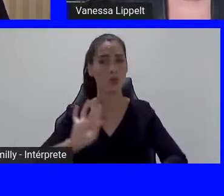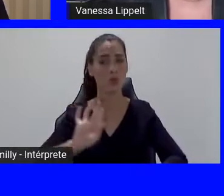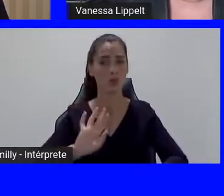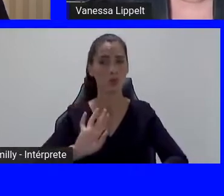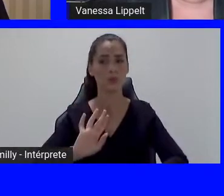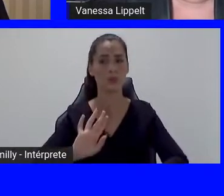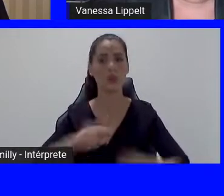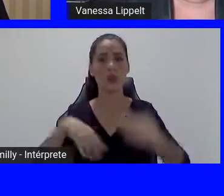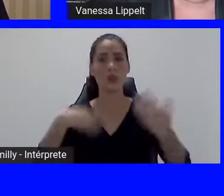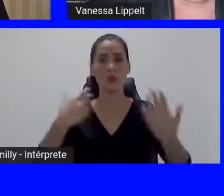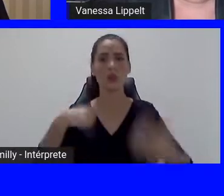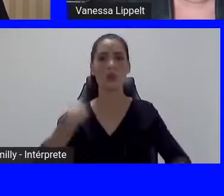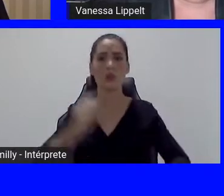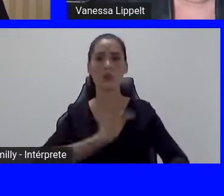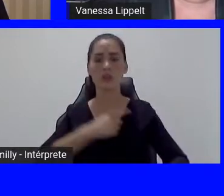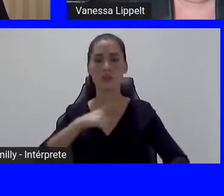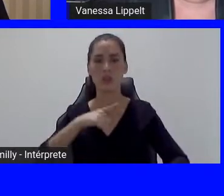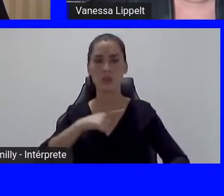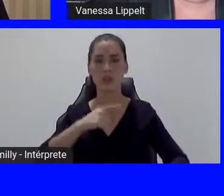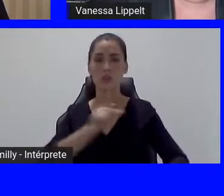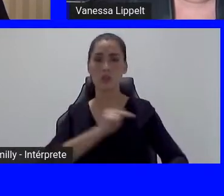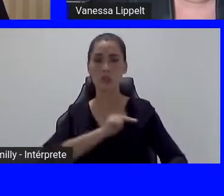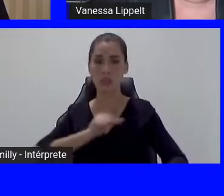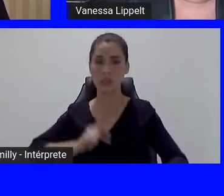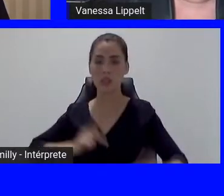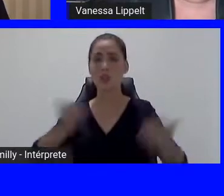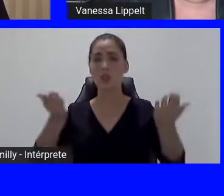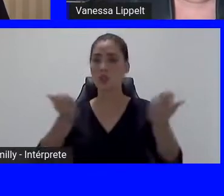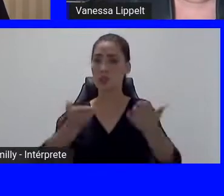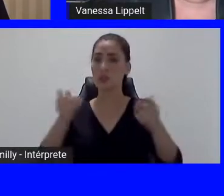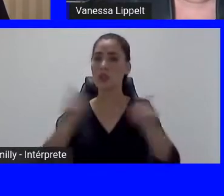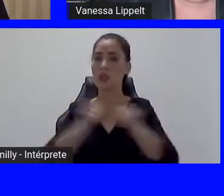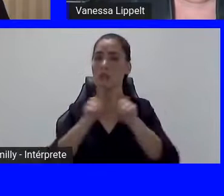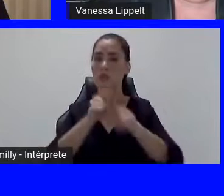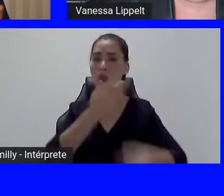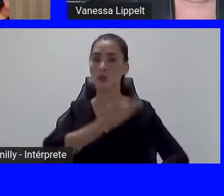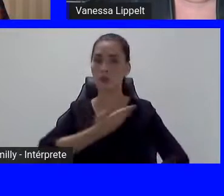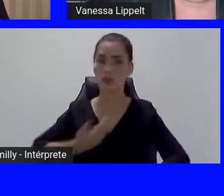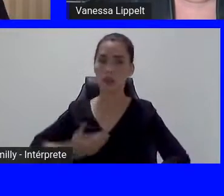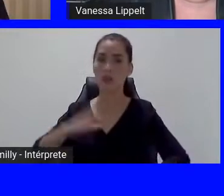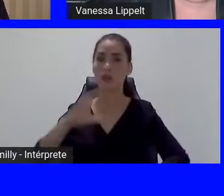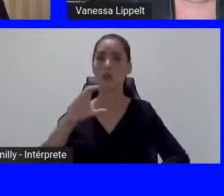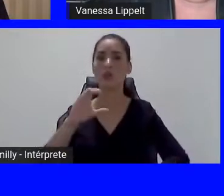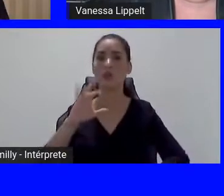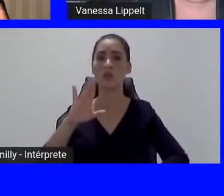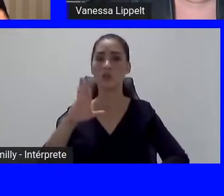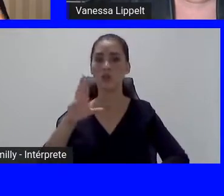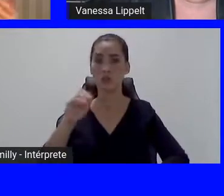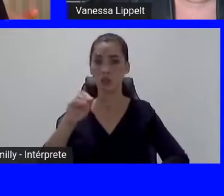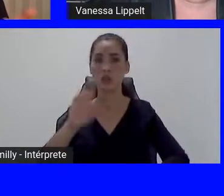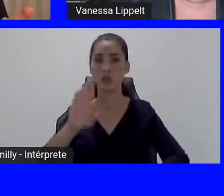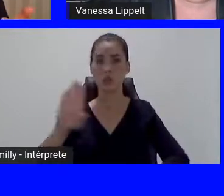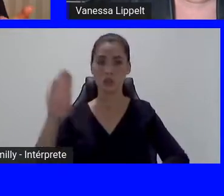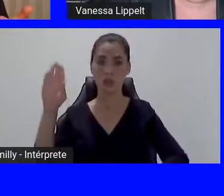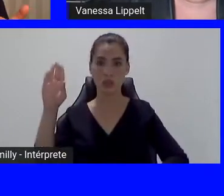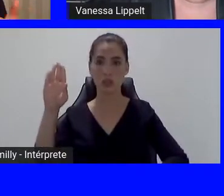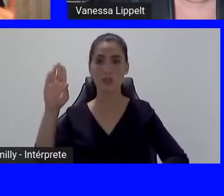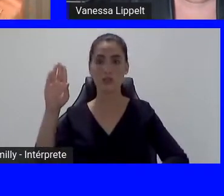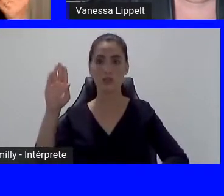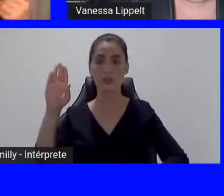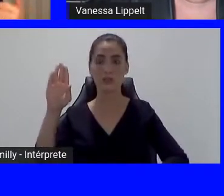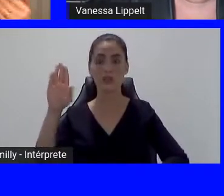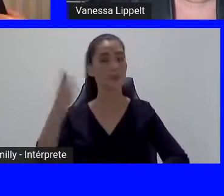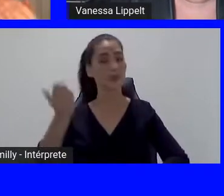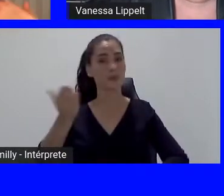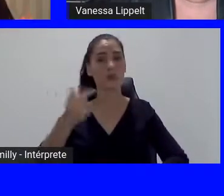atual presidente e o governador Ciro disputando as eleições e uma candidatura de centro. E não estipulo